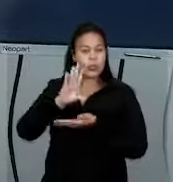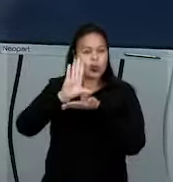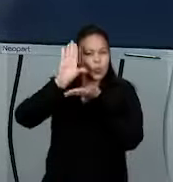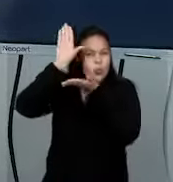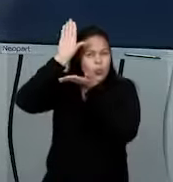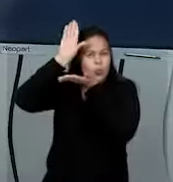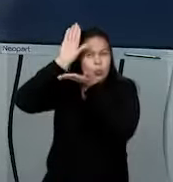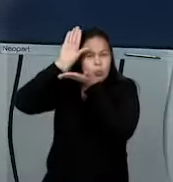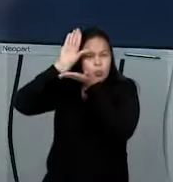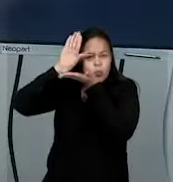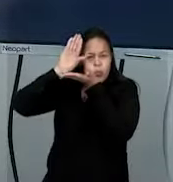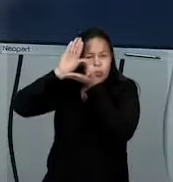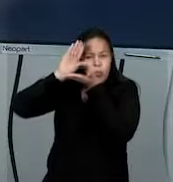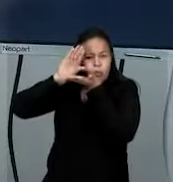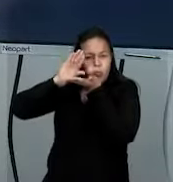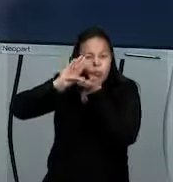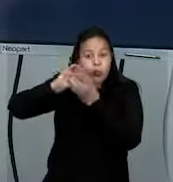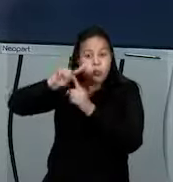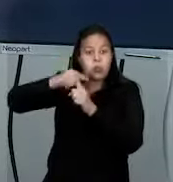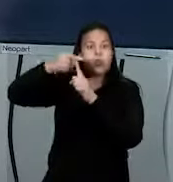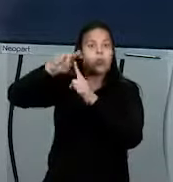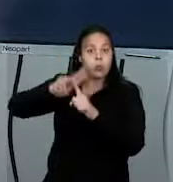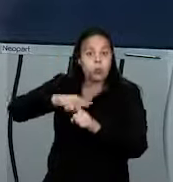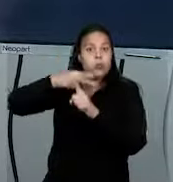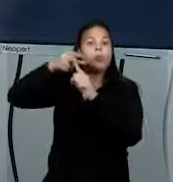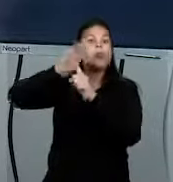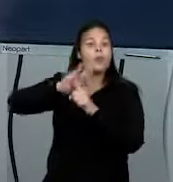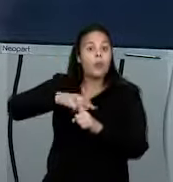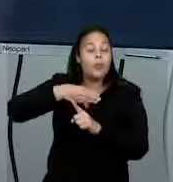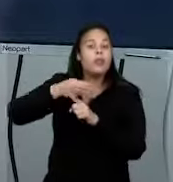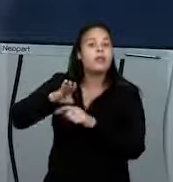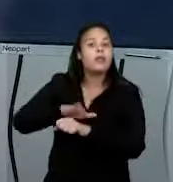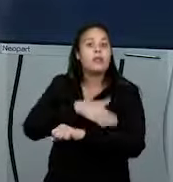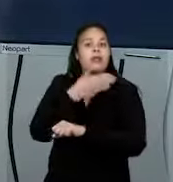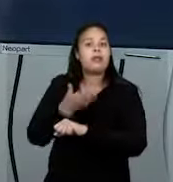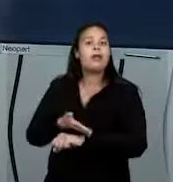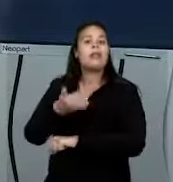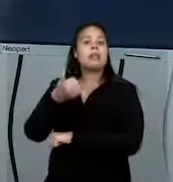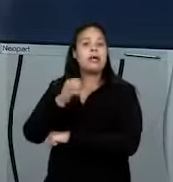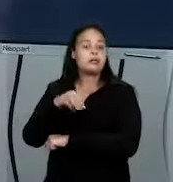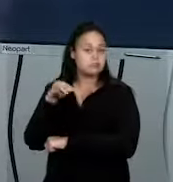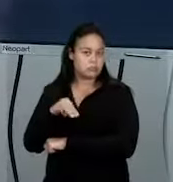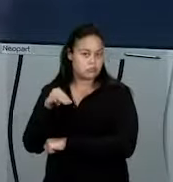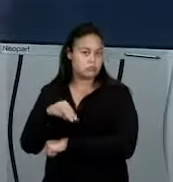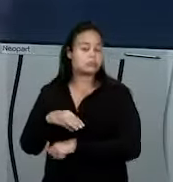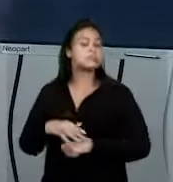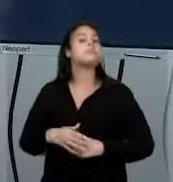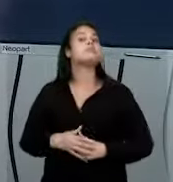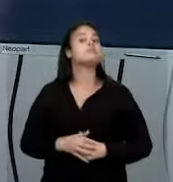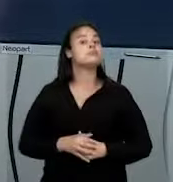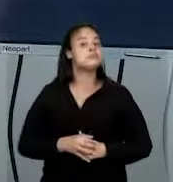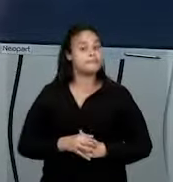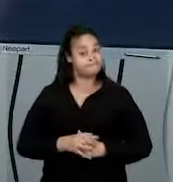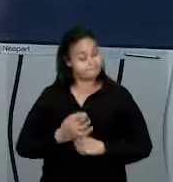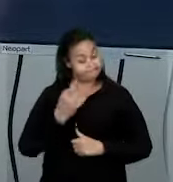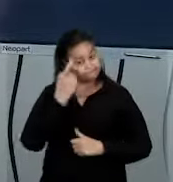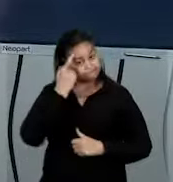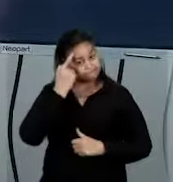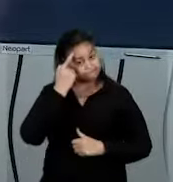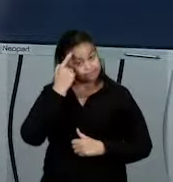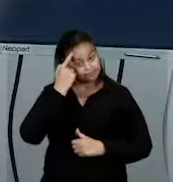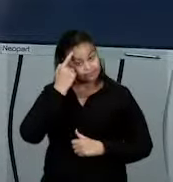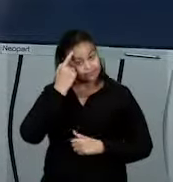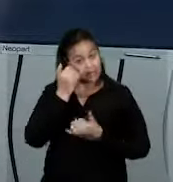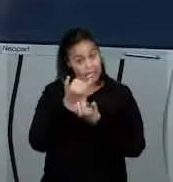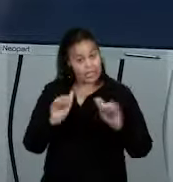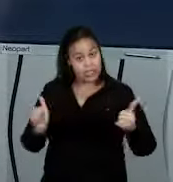o triplo da energia de um banho que durou apenas 10 minutos. Então, quando a gente pensa que a